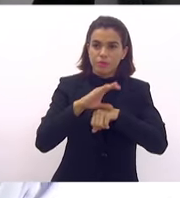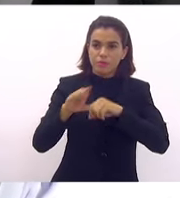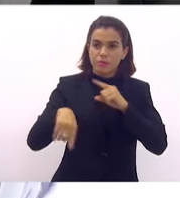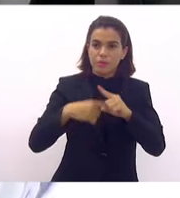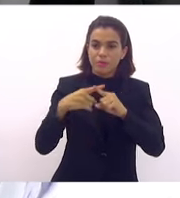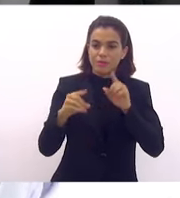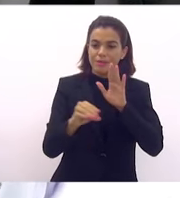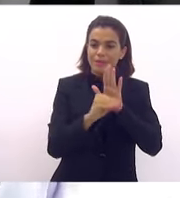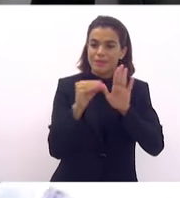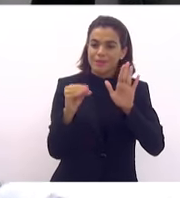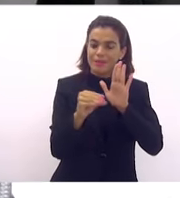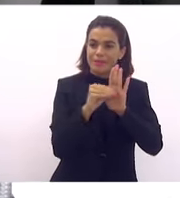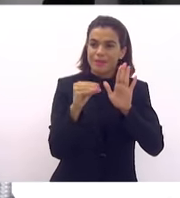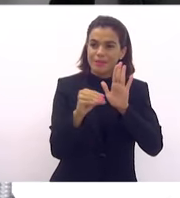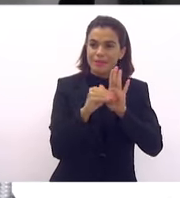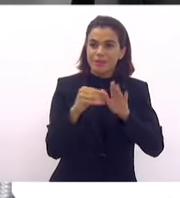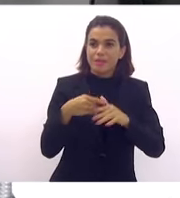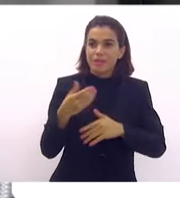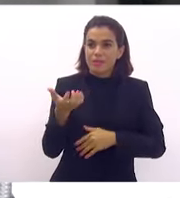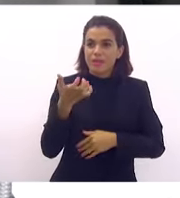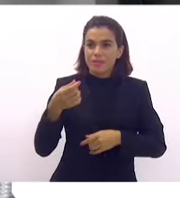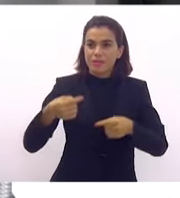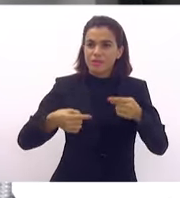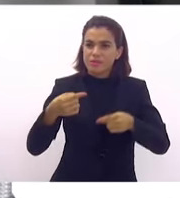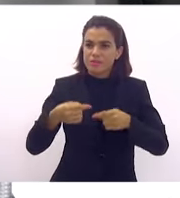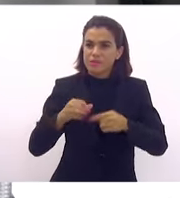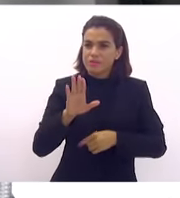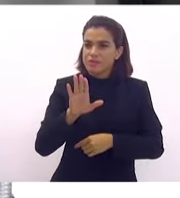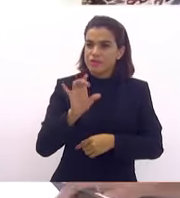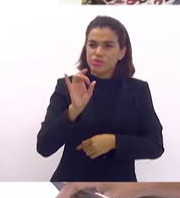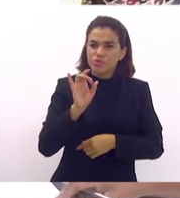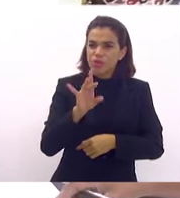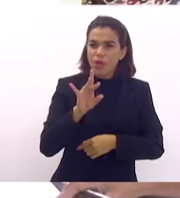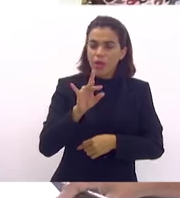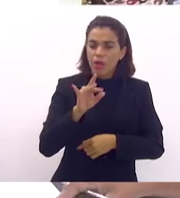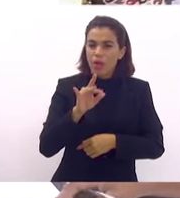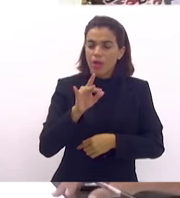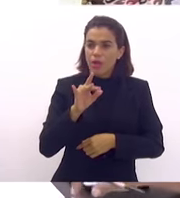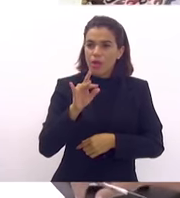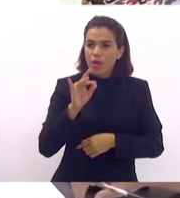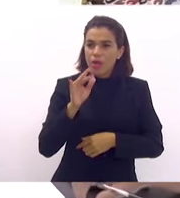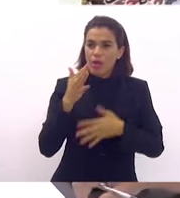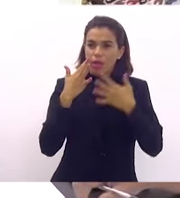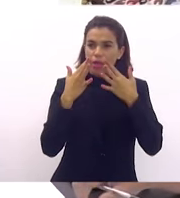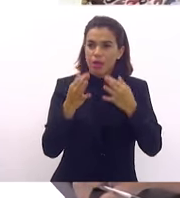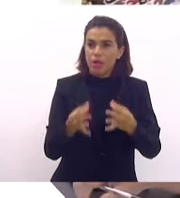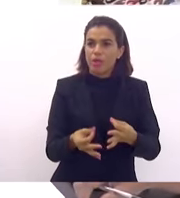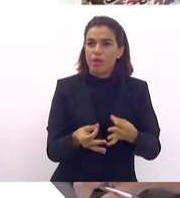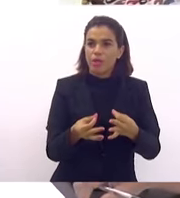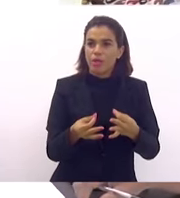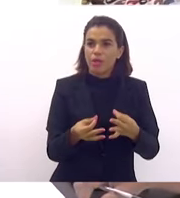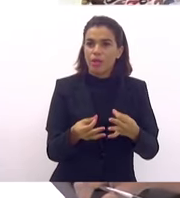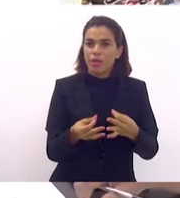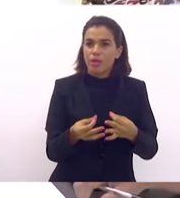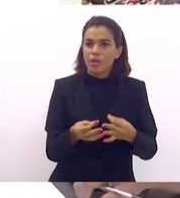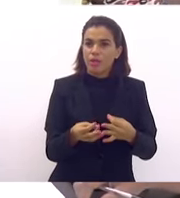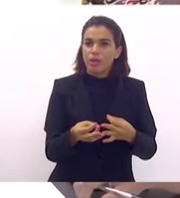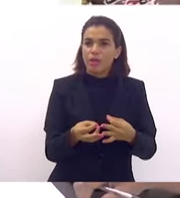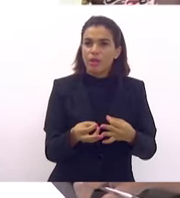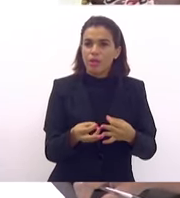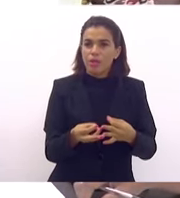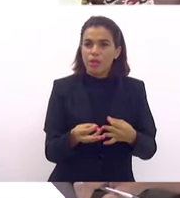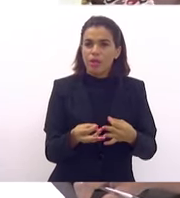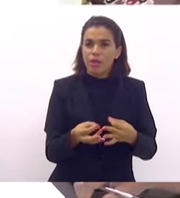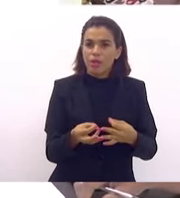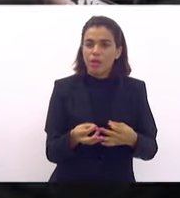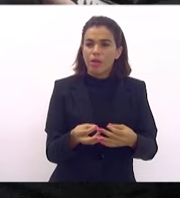em discussão para discutir, deputado Serginho. Para discutir. Presidente, só, na verdade, fazer uma observação, a gente já discutiu isso aqui outras vezes, é que o deputado doutor Serginho,